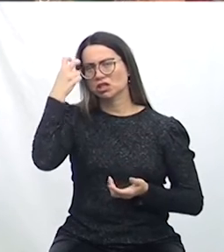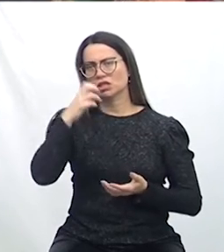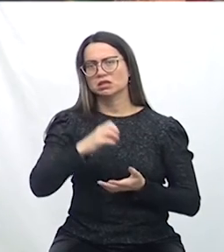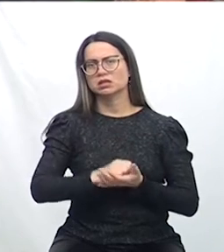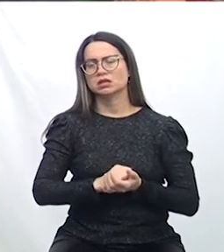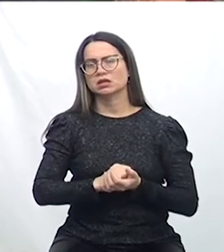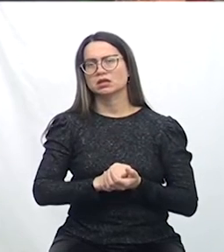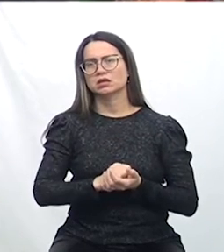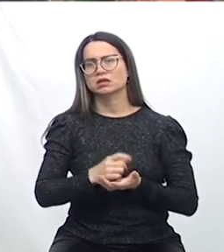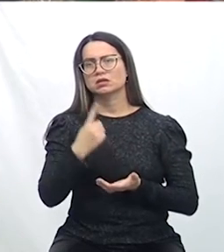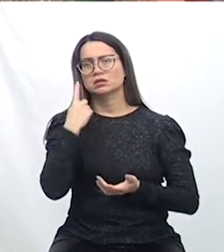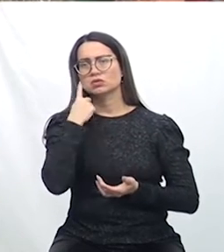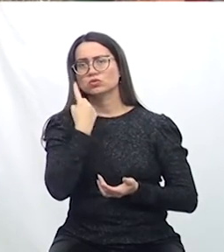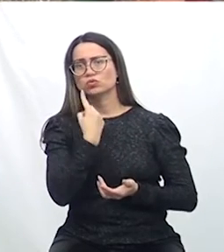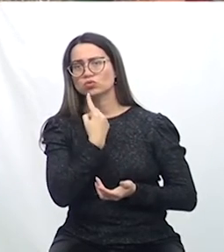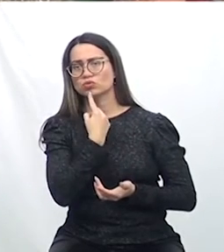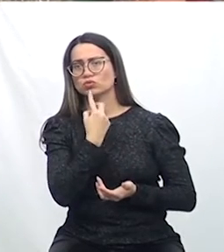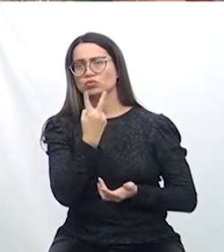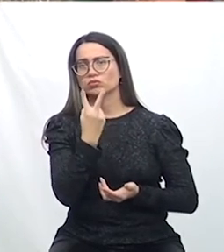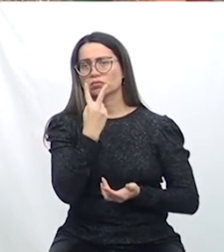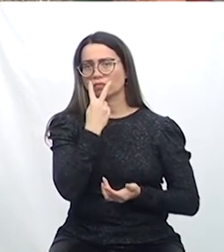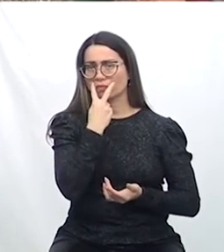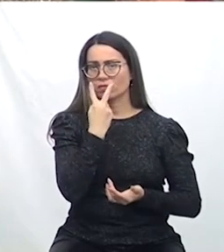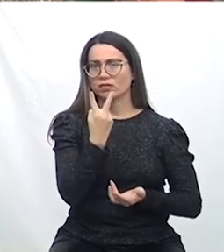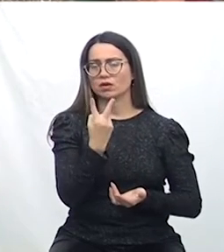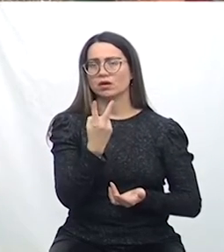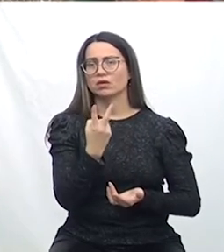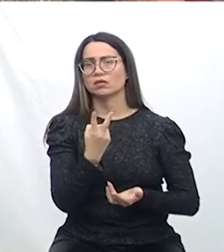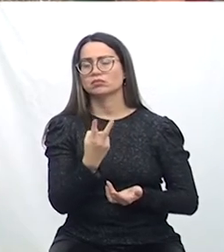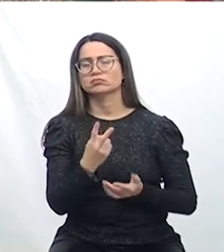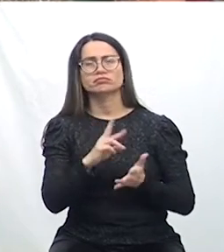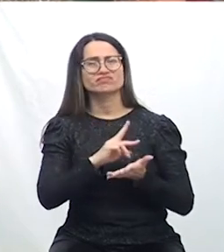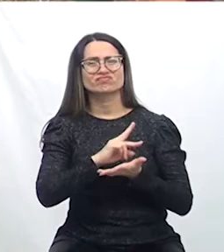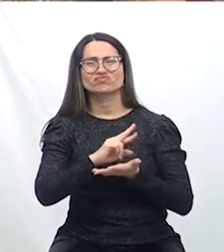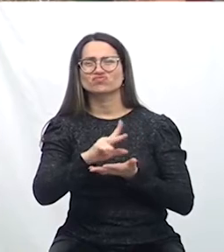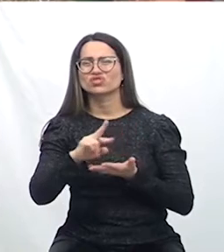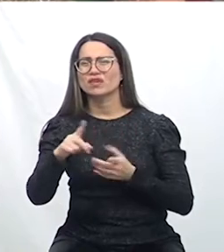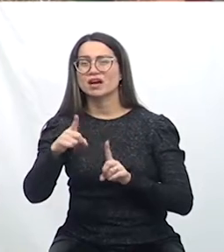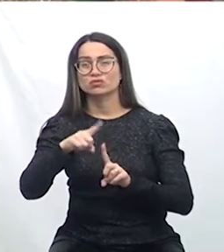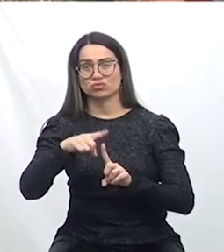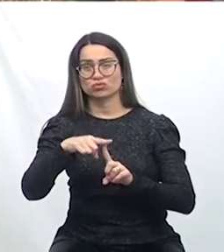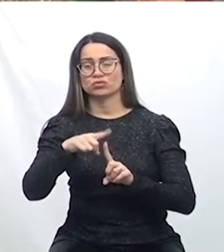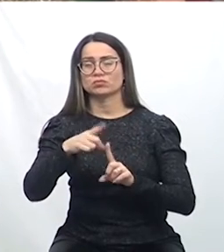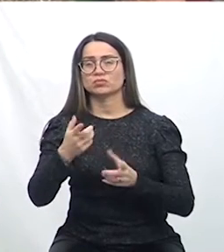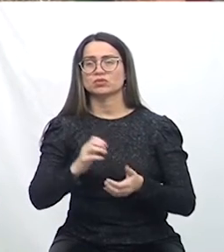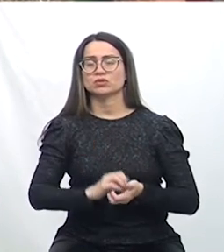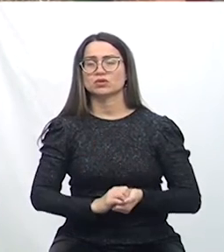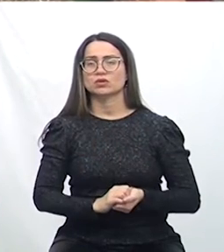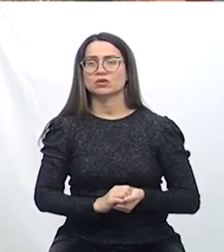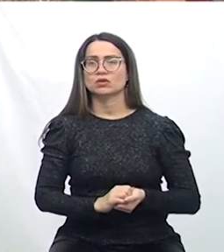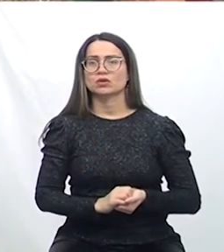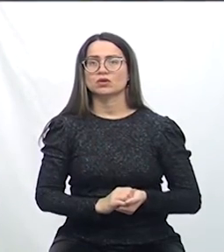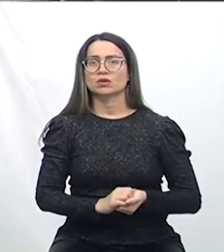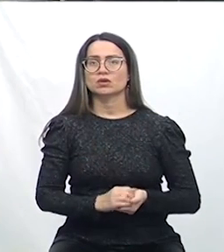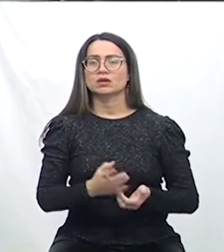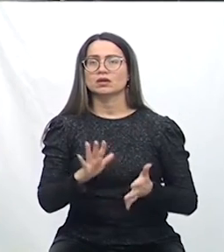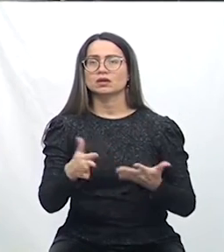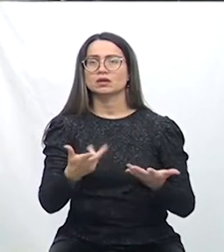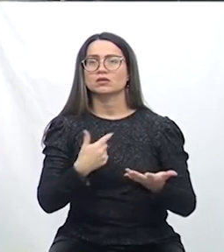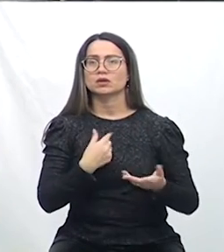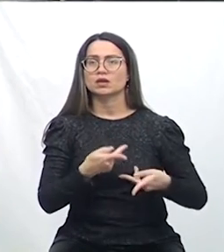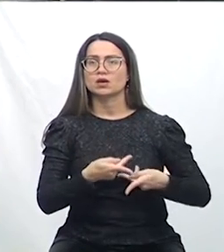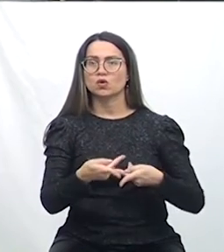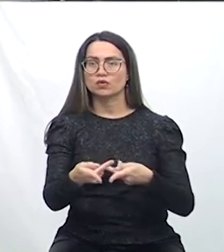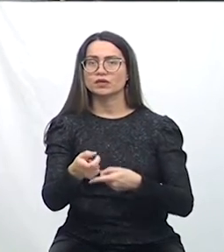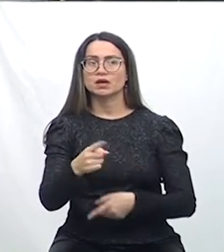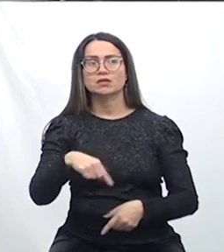Auditiva e sensorial. No caso, está contemplado aqui. Então, gostaria de deixar aqui o convite para os